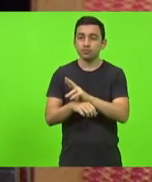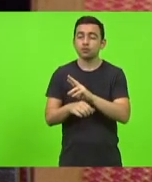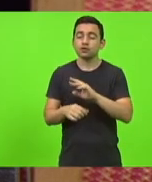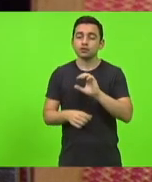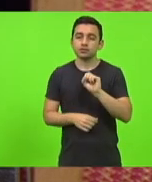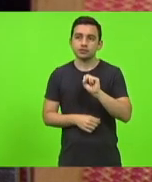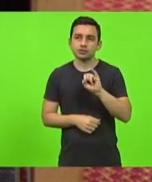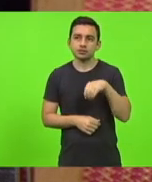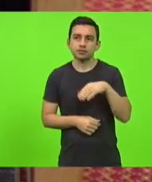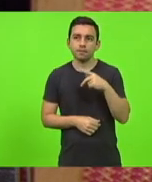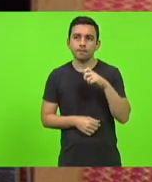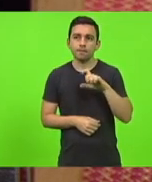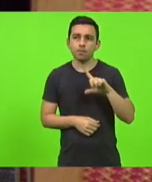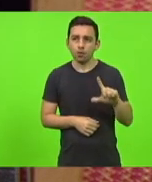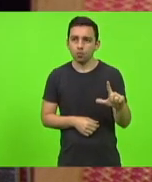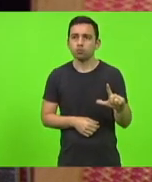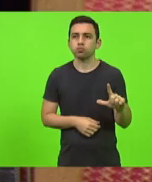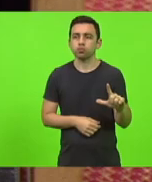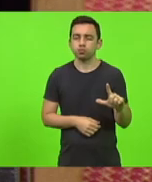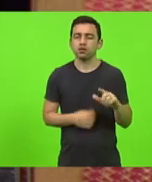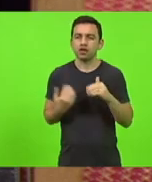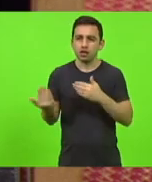Simpol, aqui presente,